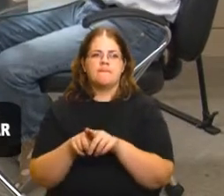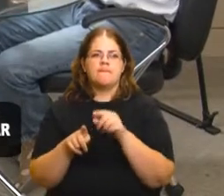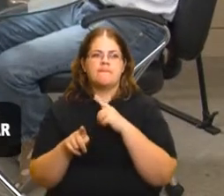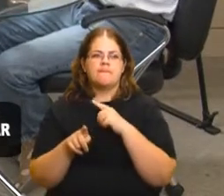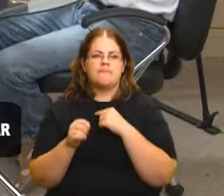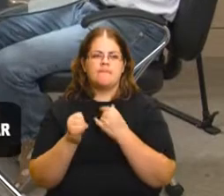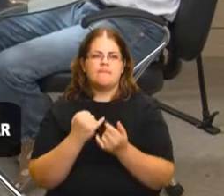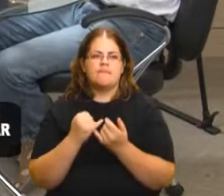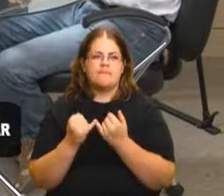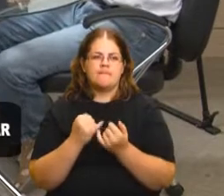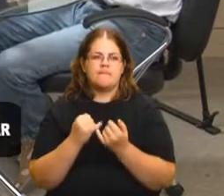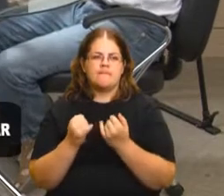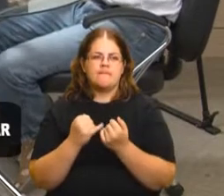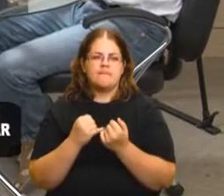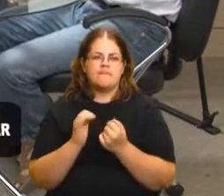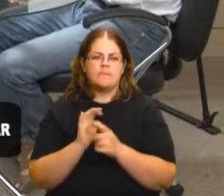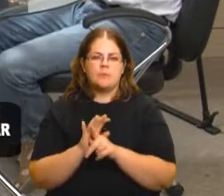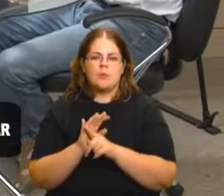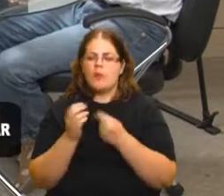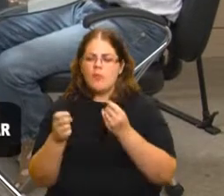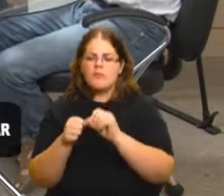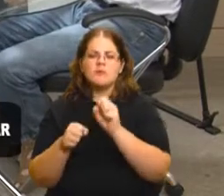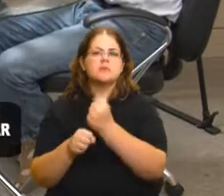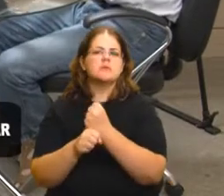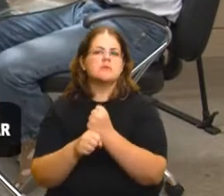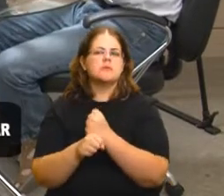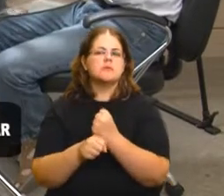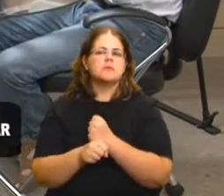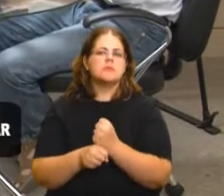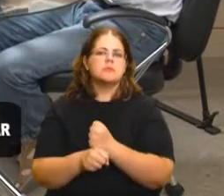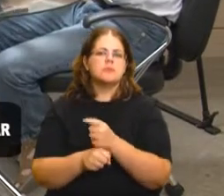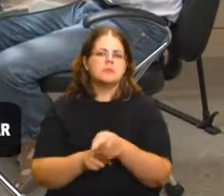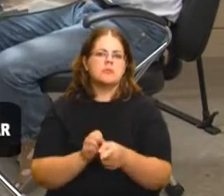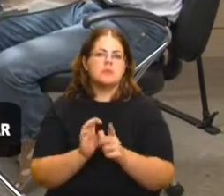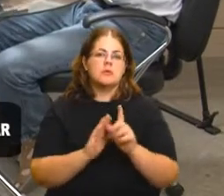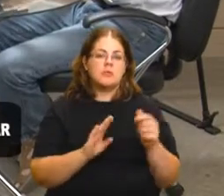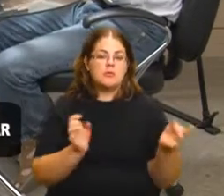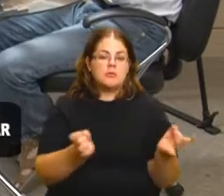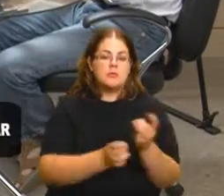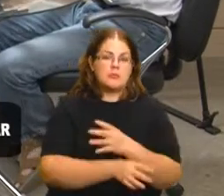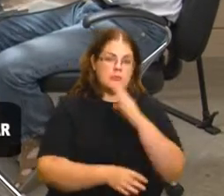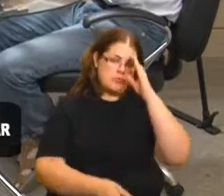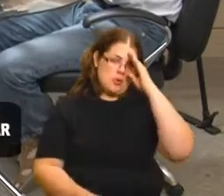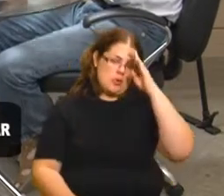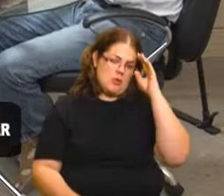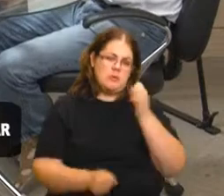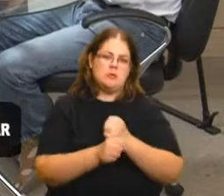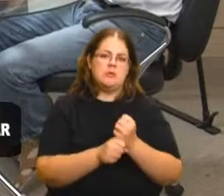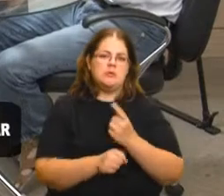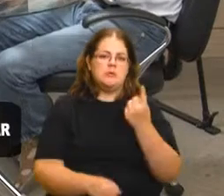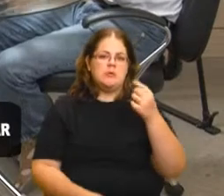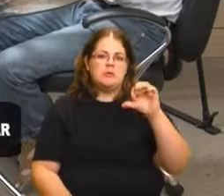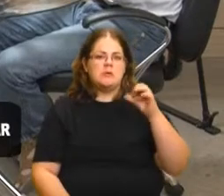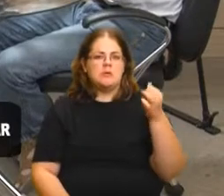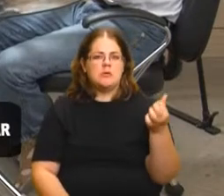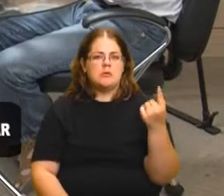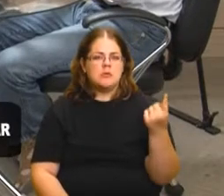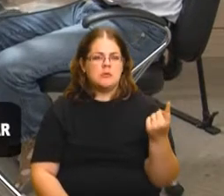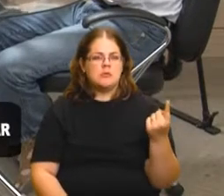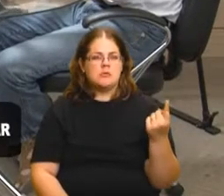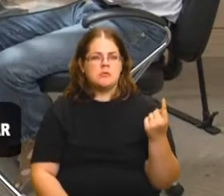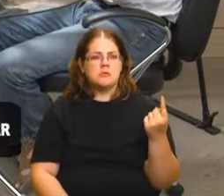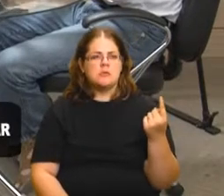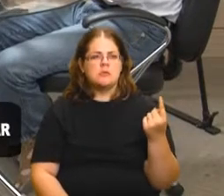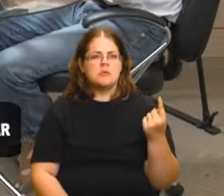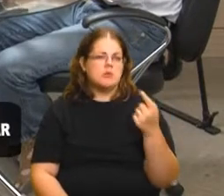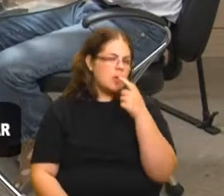Congresso. o A e o ato institucional número 1 foi em que ano? Isso foi logo depois do golpe. Foi em 61 ainda. Foi no dia,